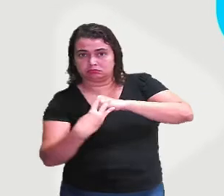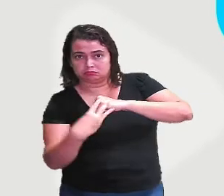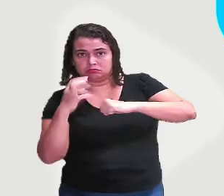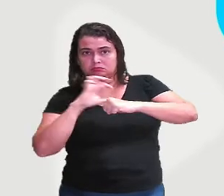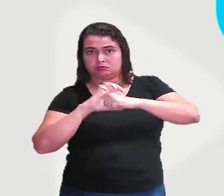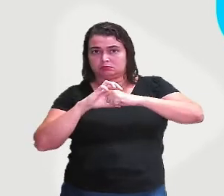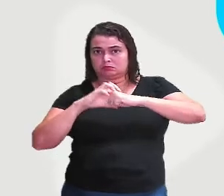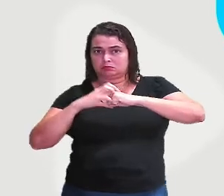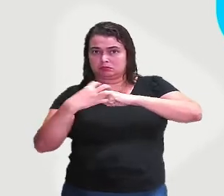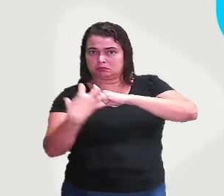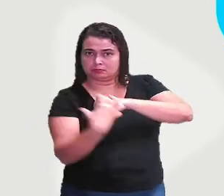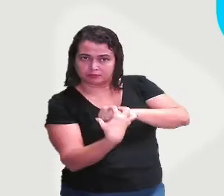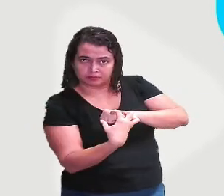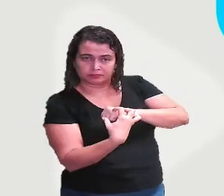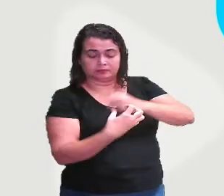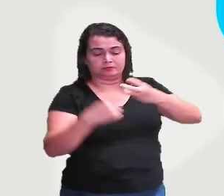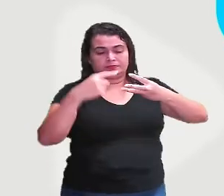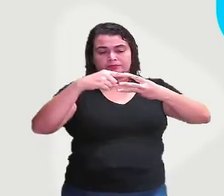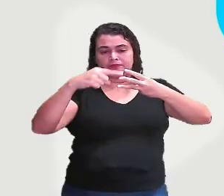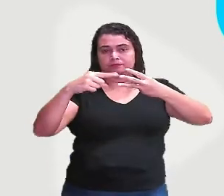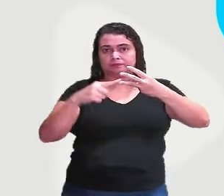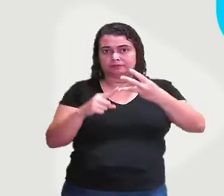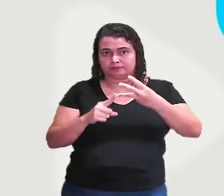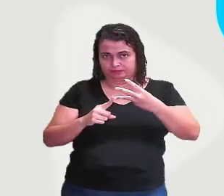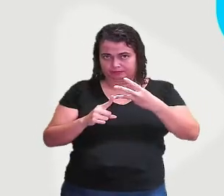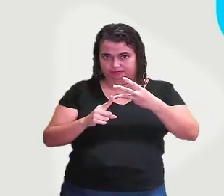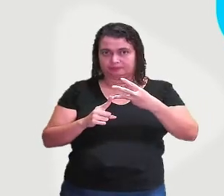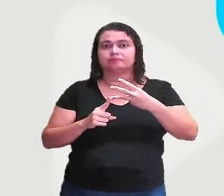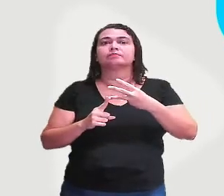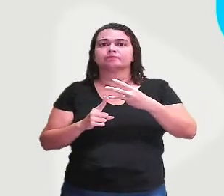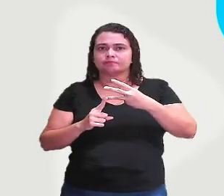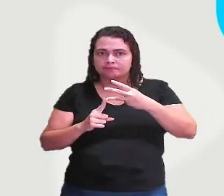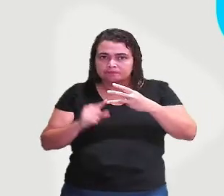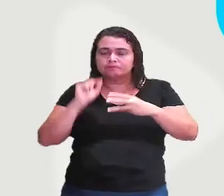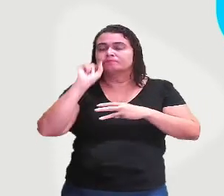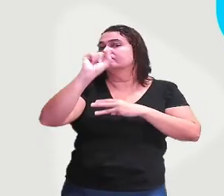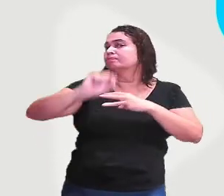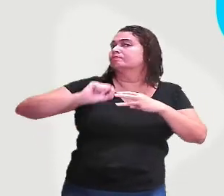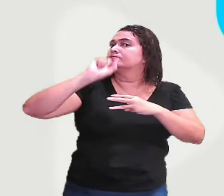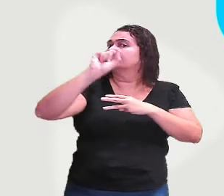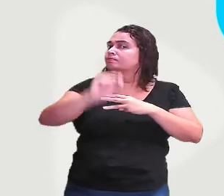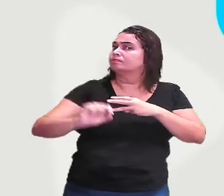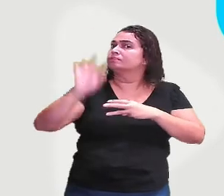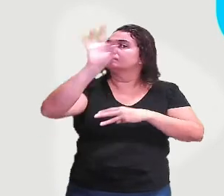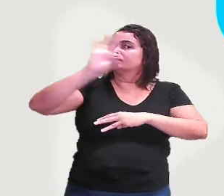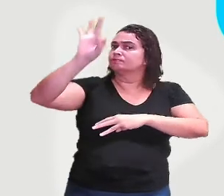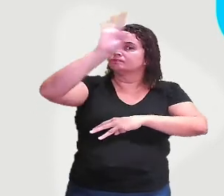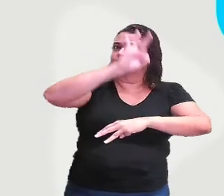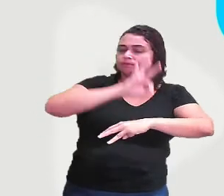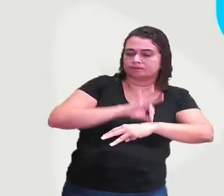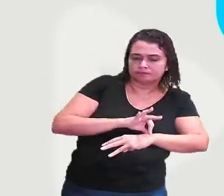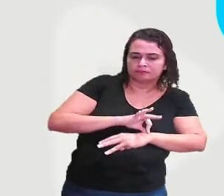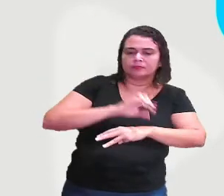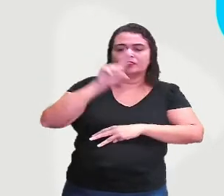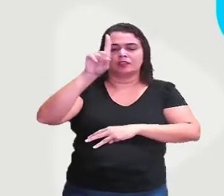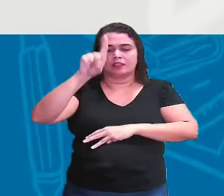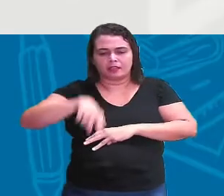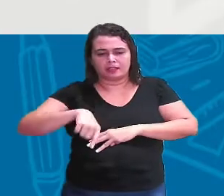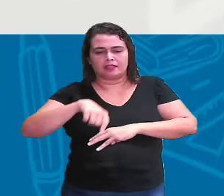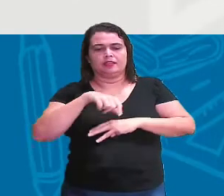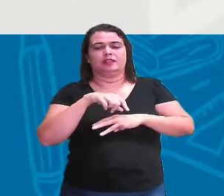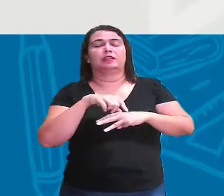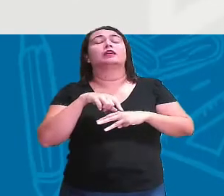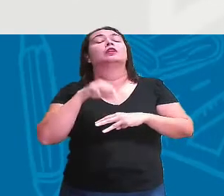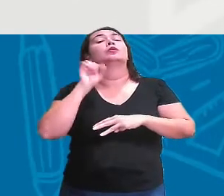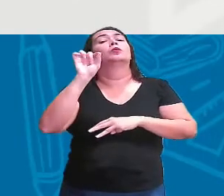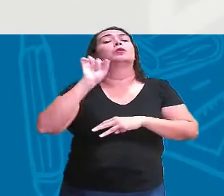dessas doenças, elas normalmente estão associados ao quê? Ao gênero Aedes. Aí, no caso, ele está citando o Aedes aegypti, mas a gente também pode citar o exemplo